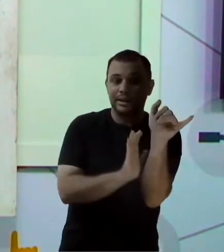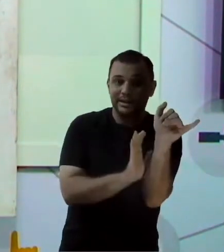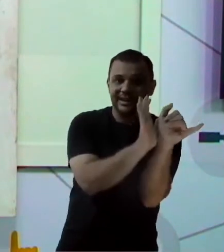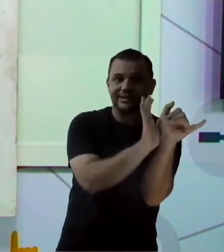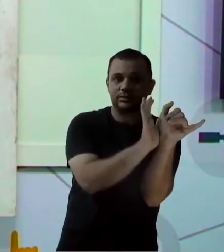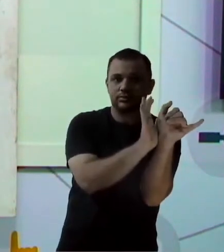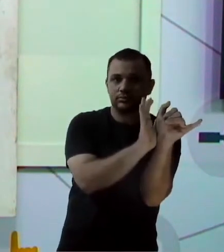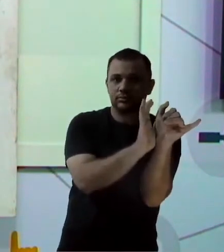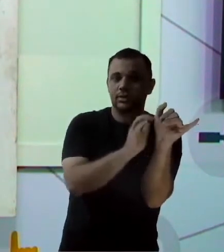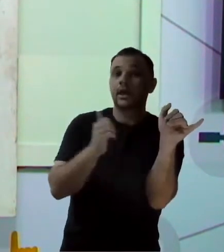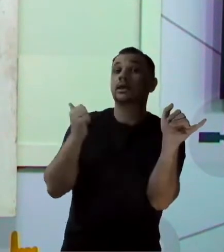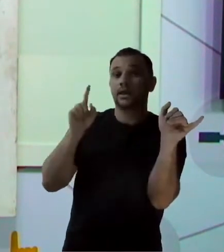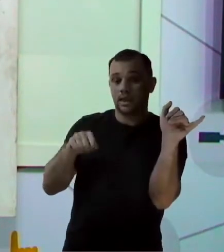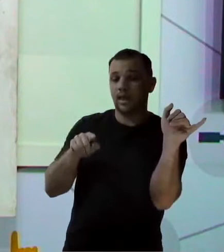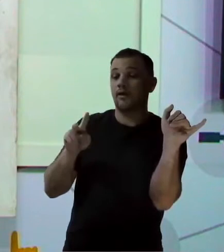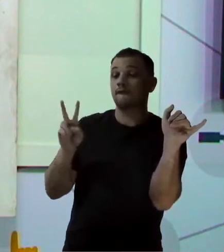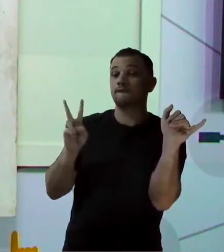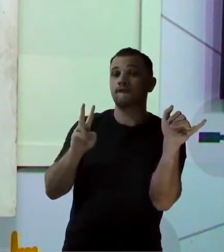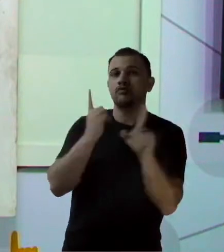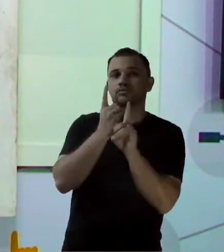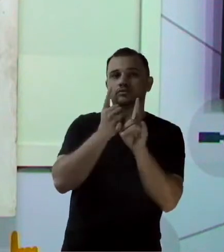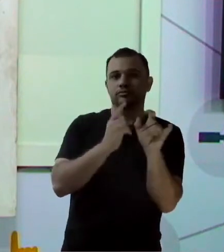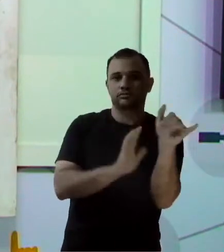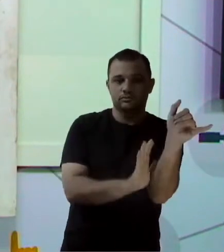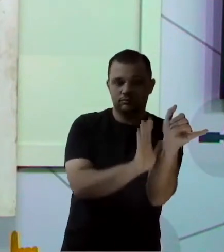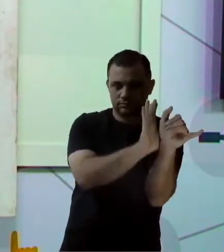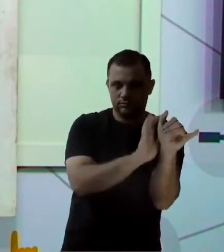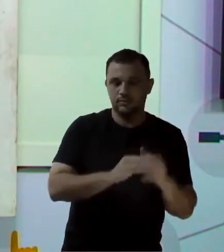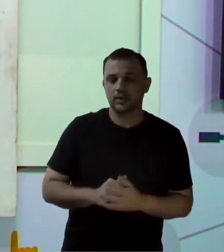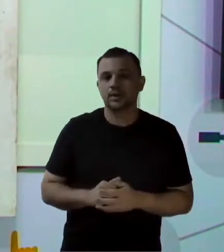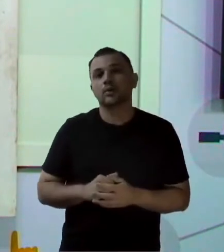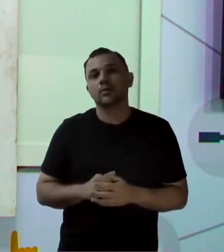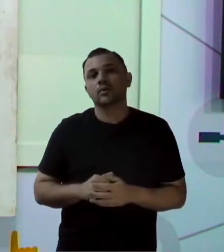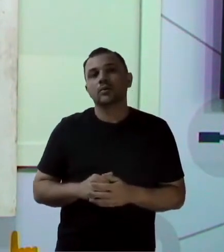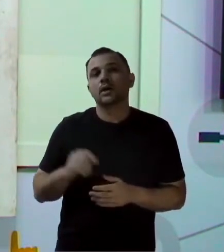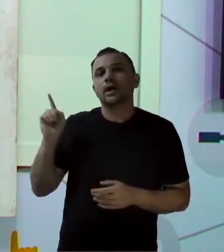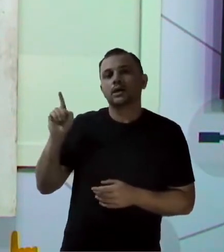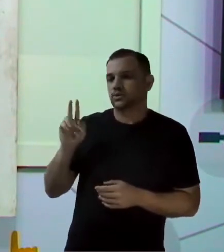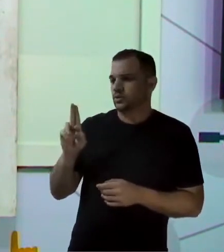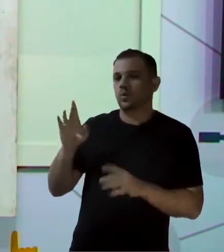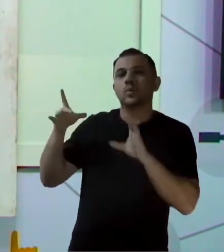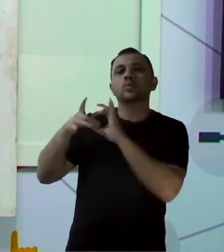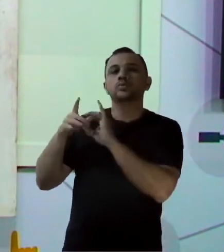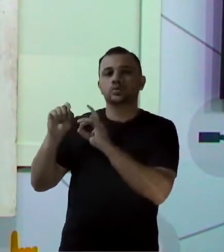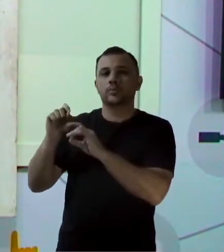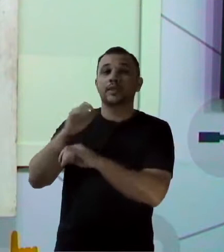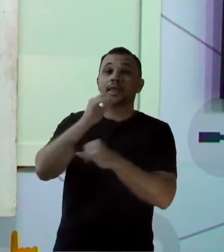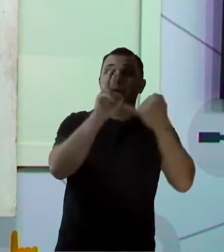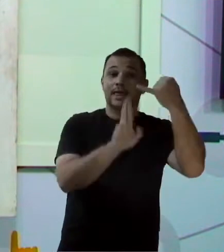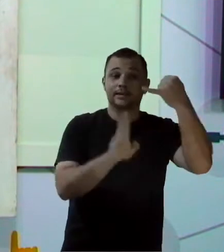Tá? Então, vamos lá. Esse U, ele está ligado em R3, R2 e R1. Então, nesse caso aqui,